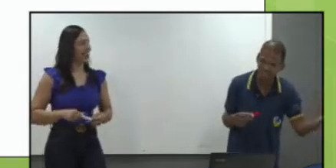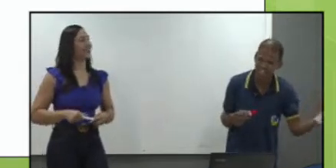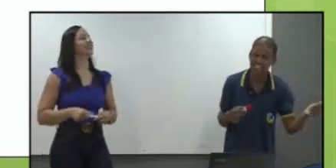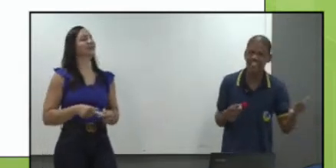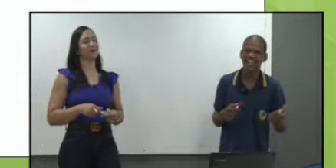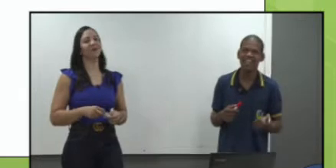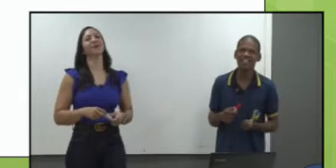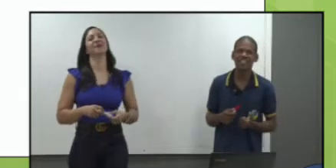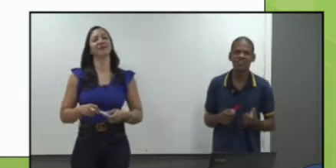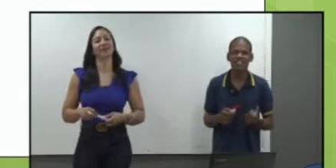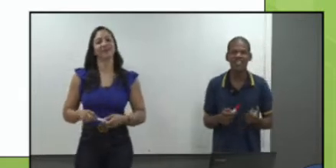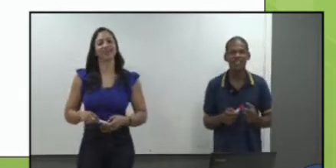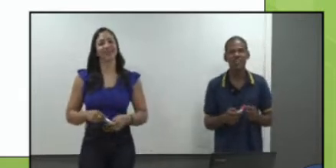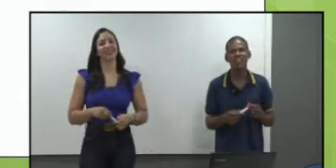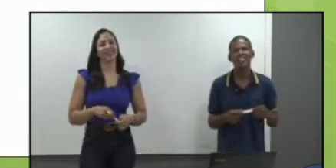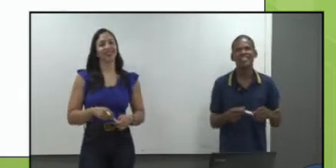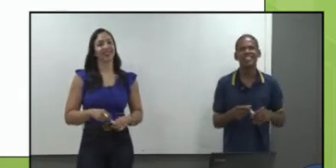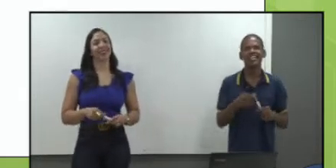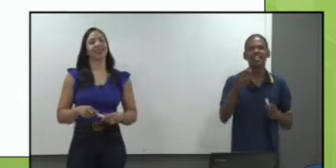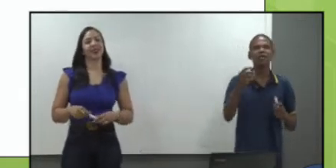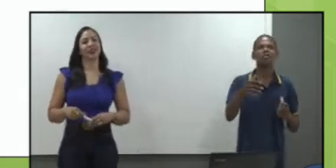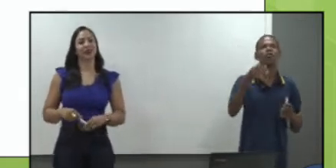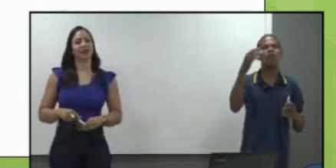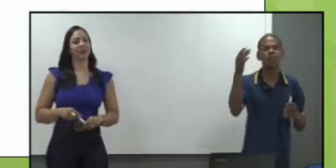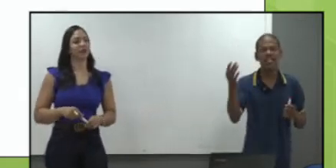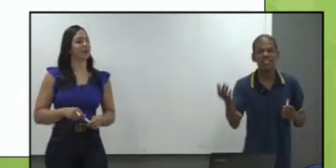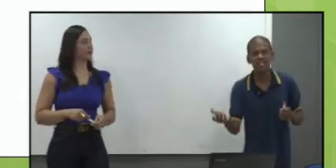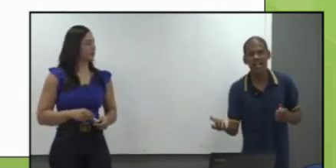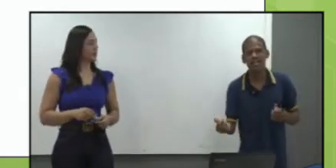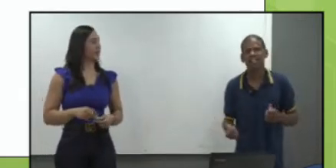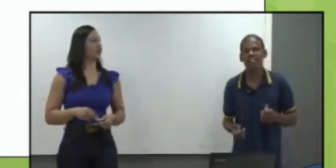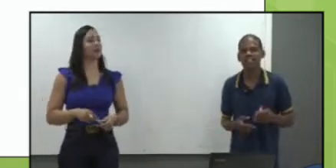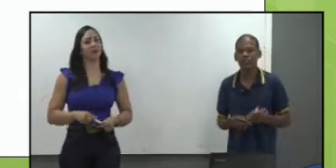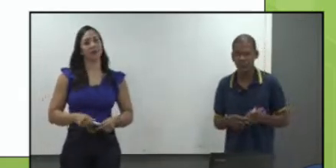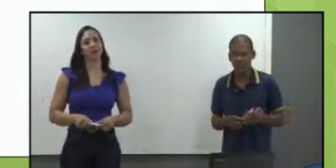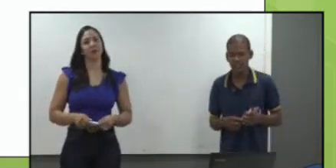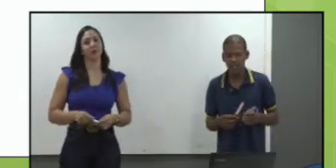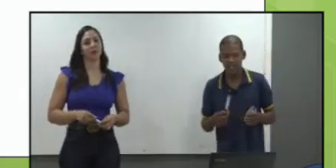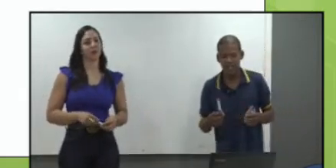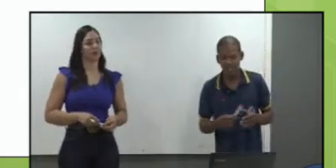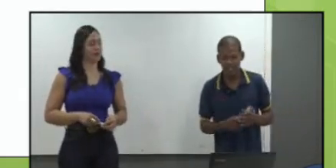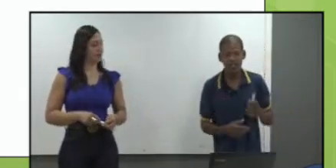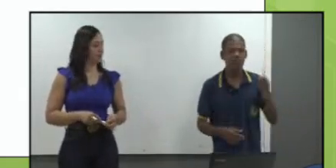reverenciar. Reverenciar. Não é isso? E até mesmo homenagear, tá certo?